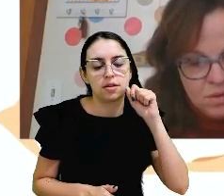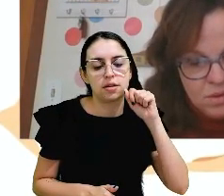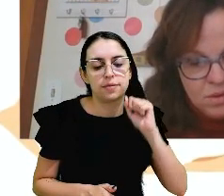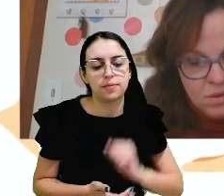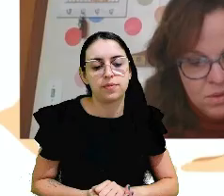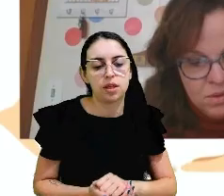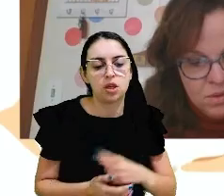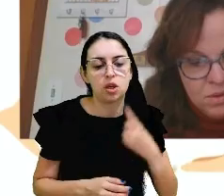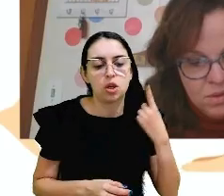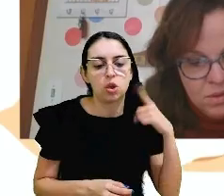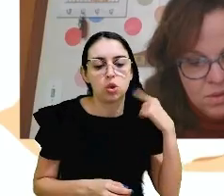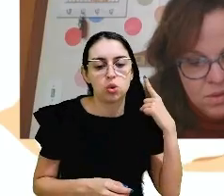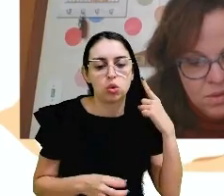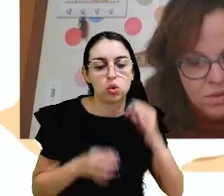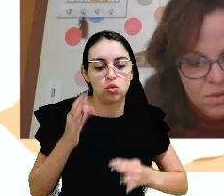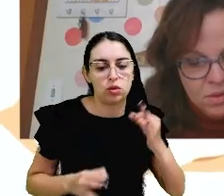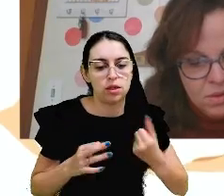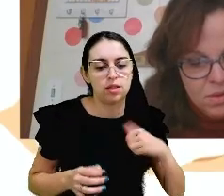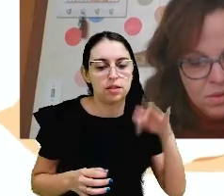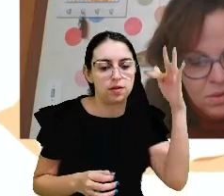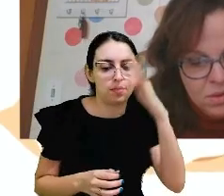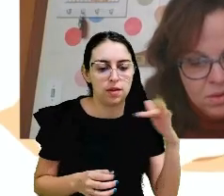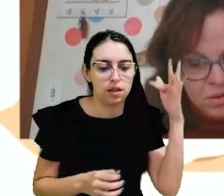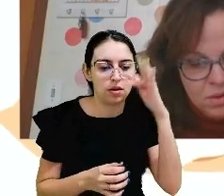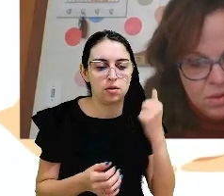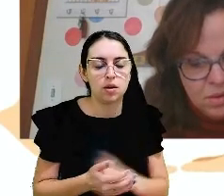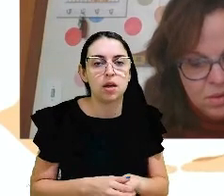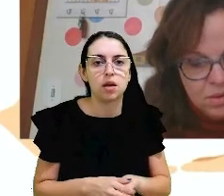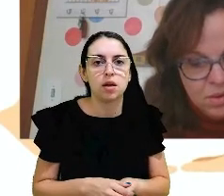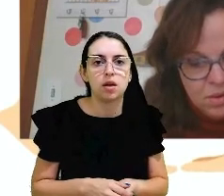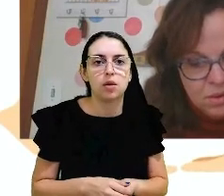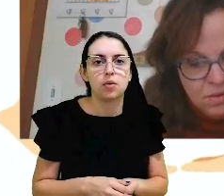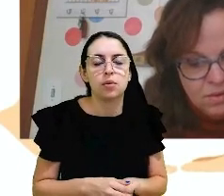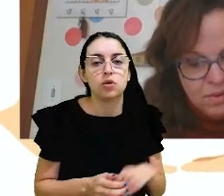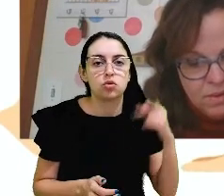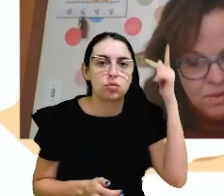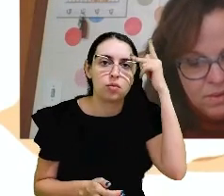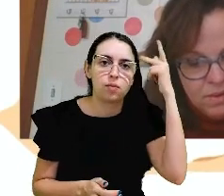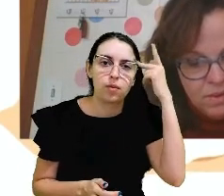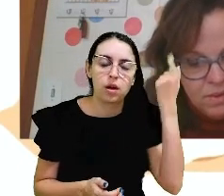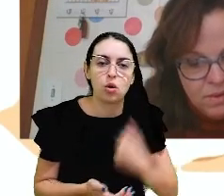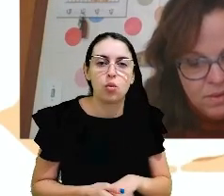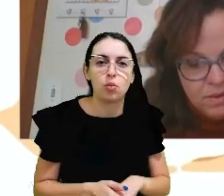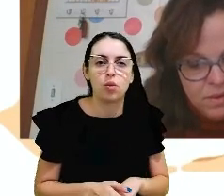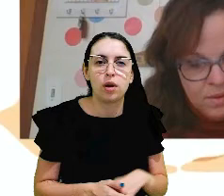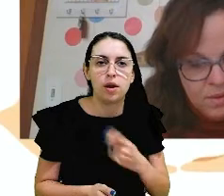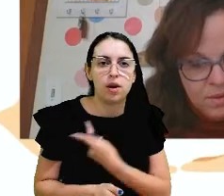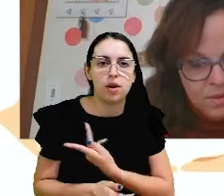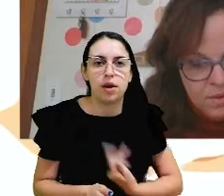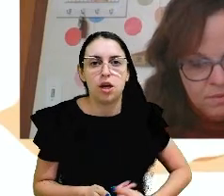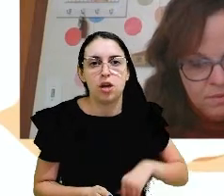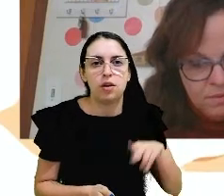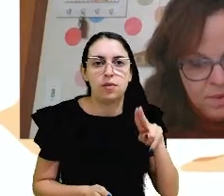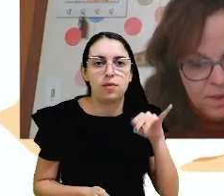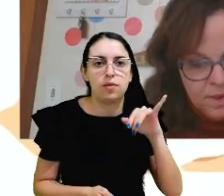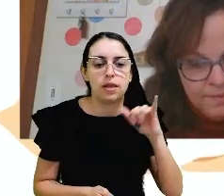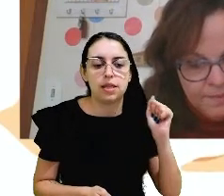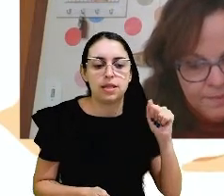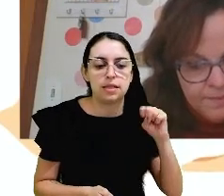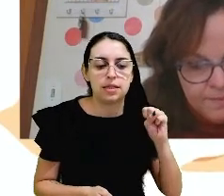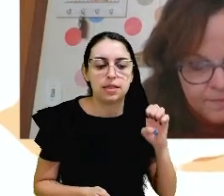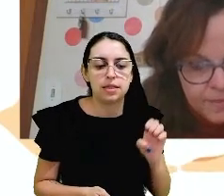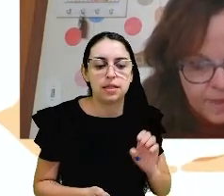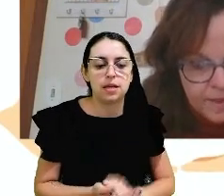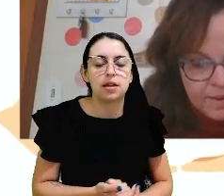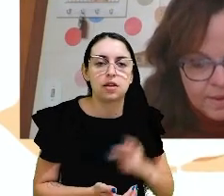juíza federal da 2ª Vara Gabinete do Juizado Especial de São Paulo, é vice-diretora do Foro da Seção Judiciária de São Paulo no